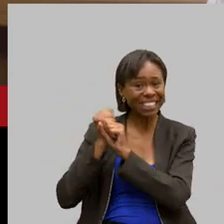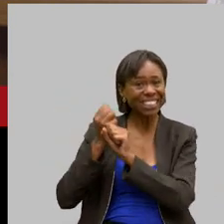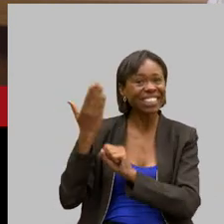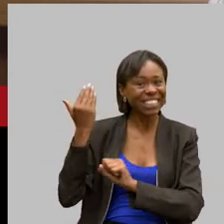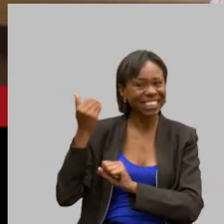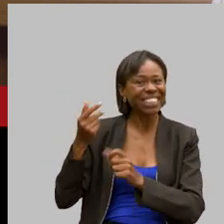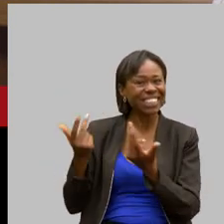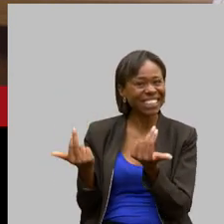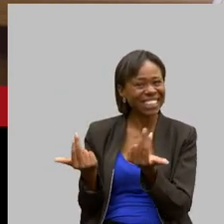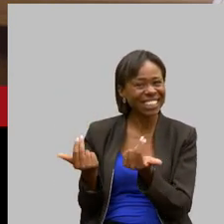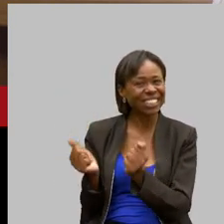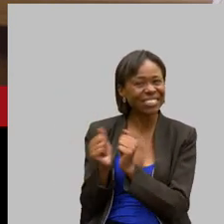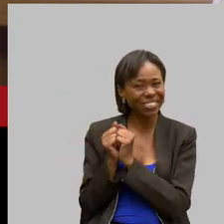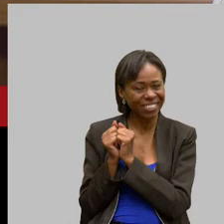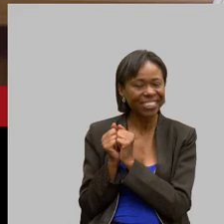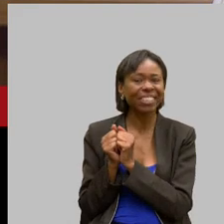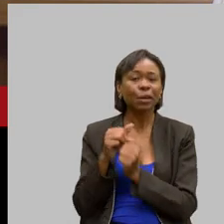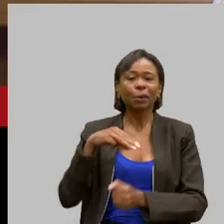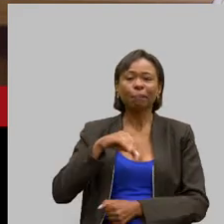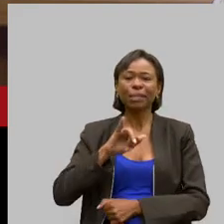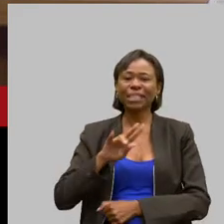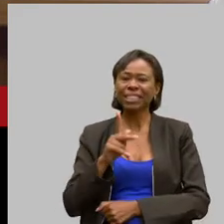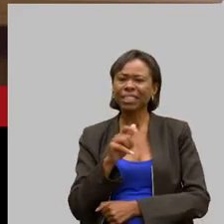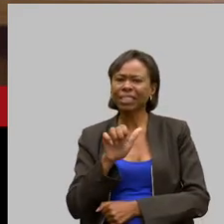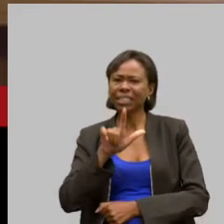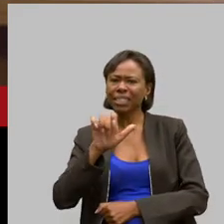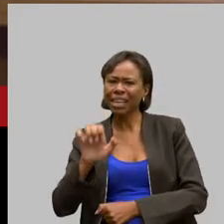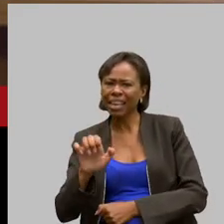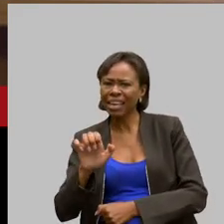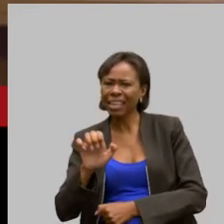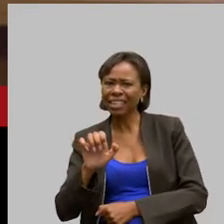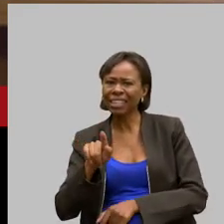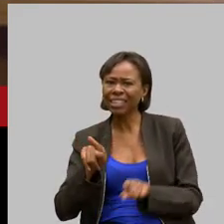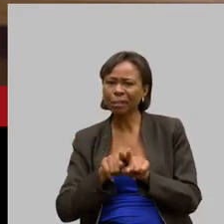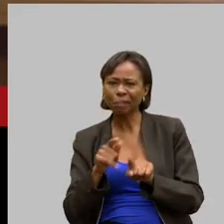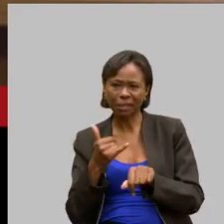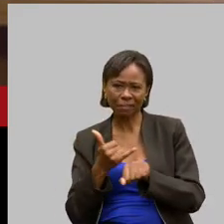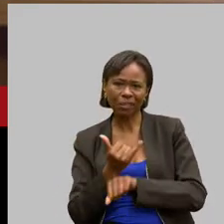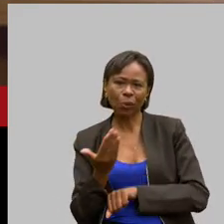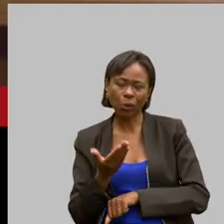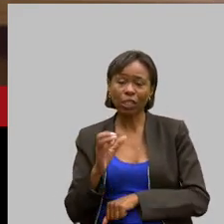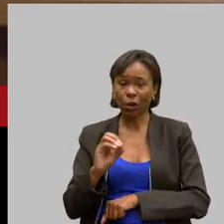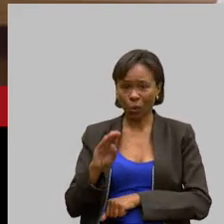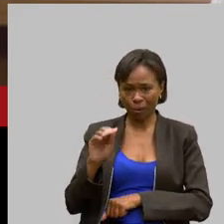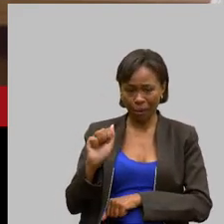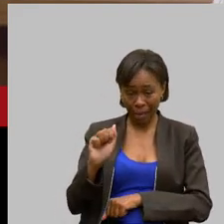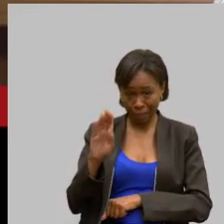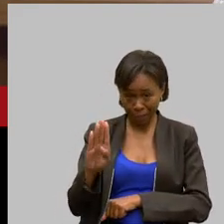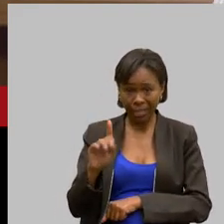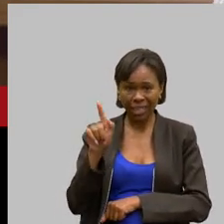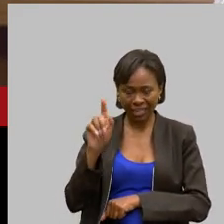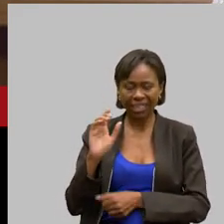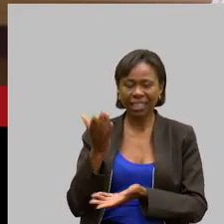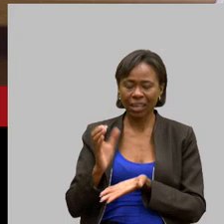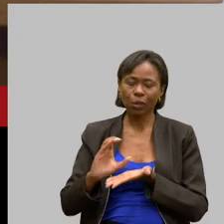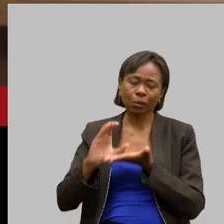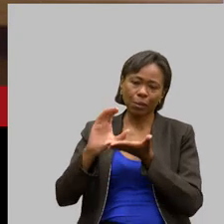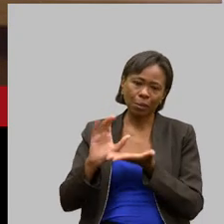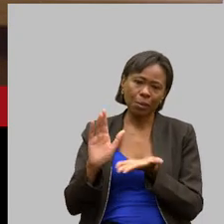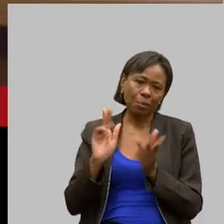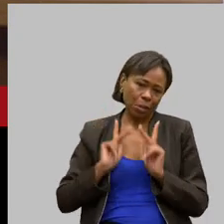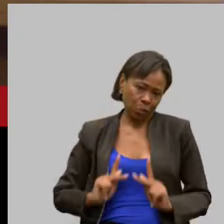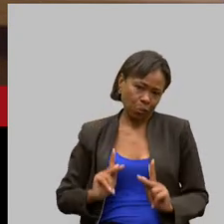Dra Michele que não está aqui hoje né da comissão de pessoas com deficiência da OAB e vejo que estamos deixando aí bom Bons